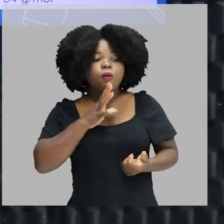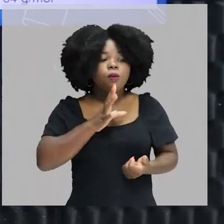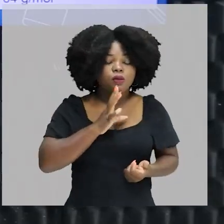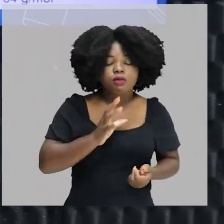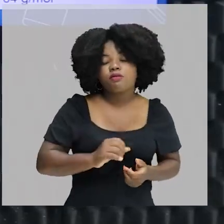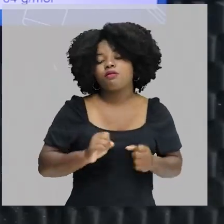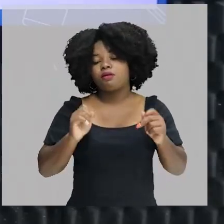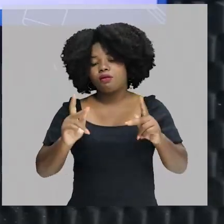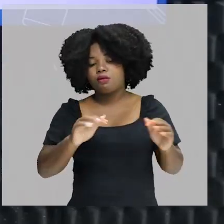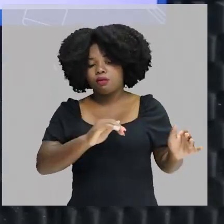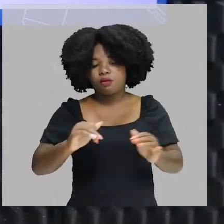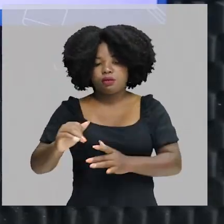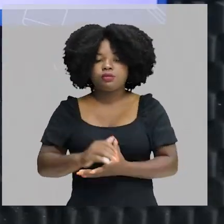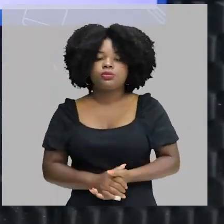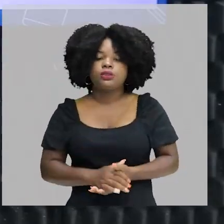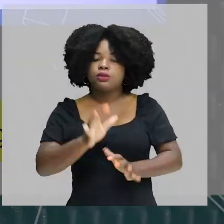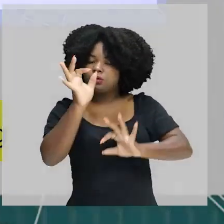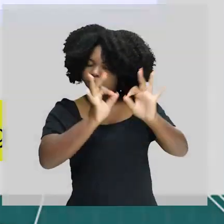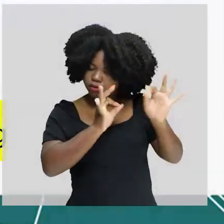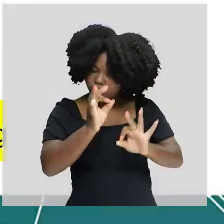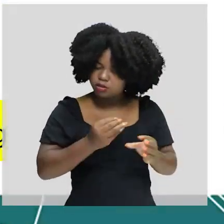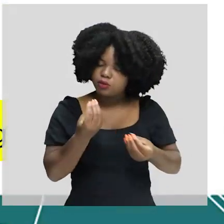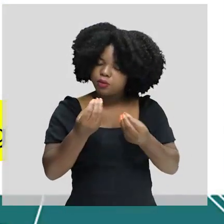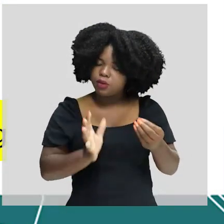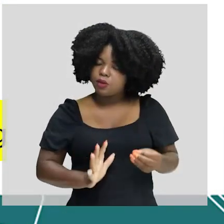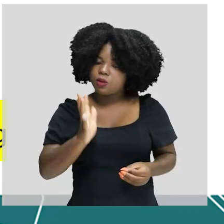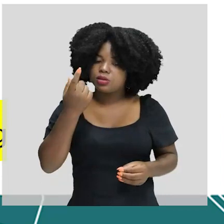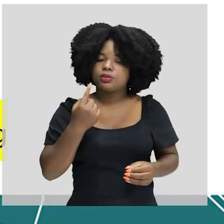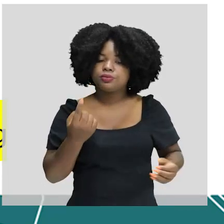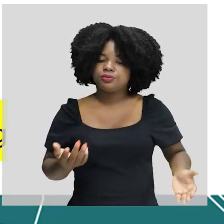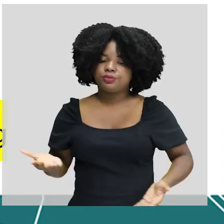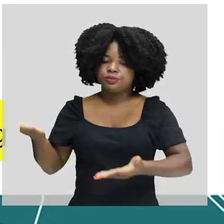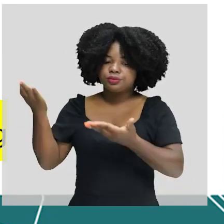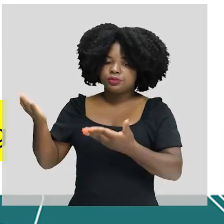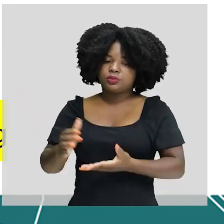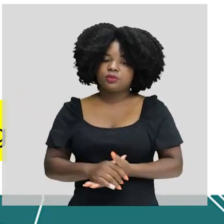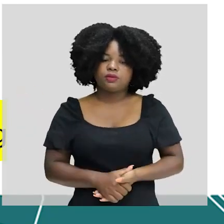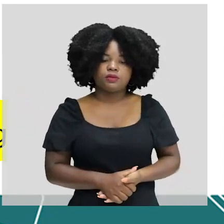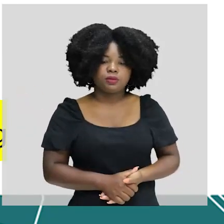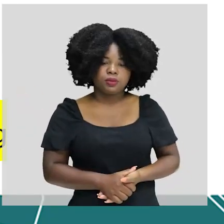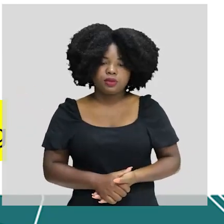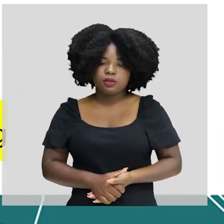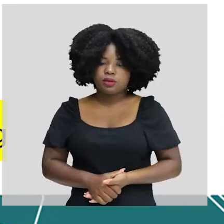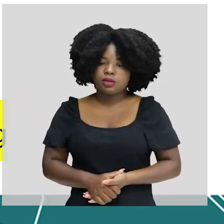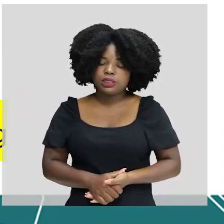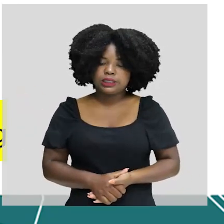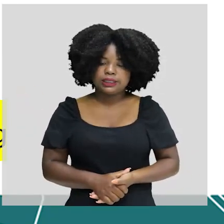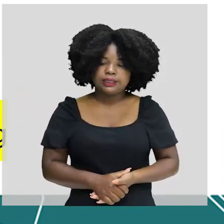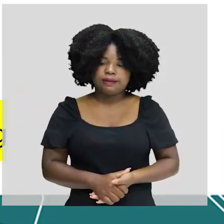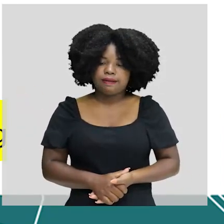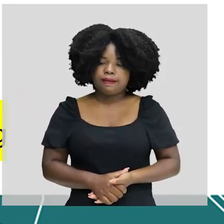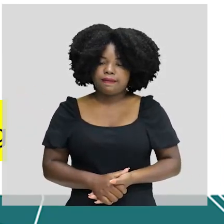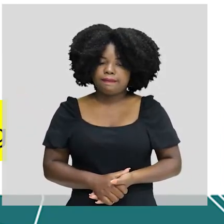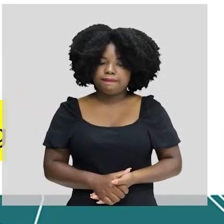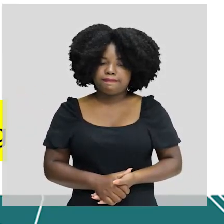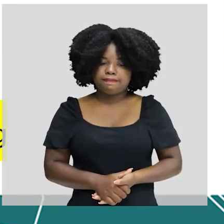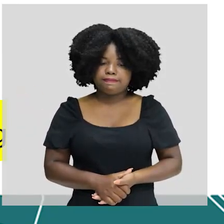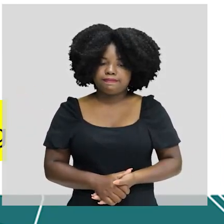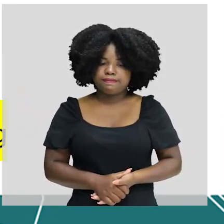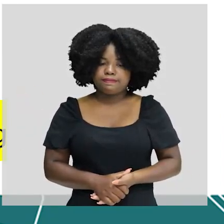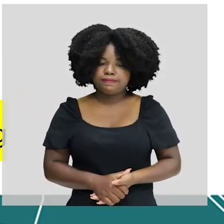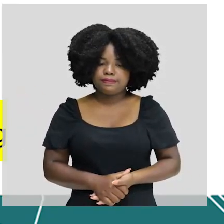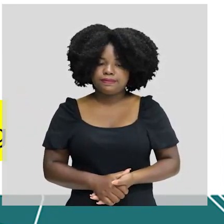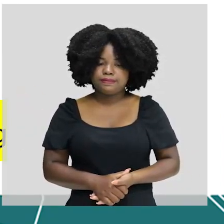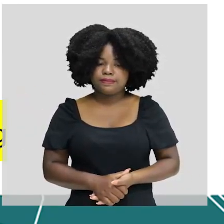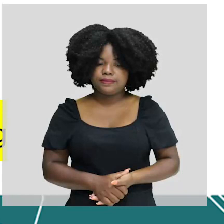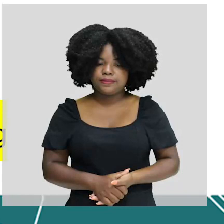ok? Bom, vamos lá. Turminha, tudo se passa como se tivéssemos de resolver vários